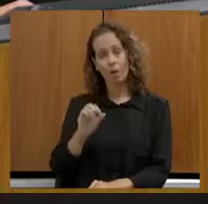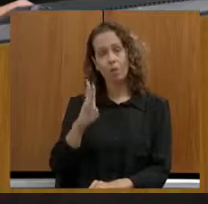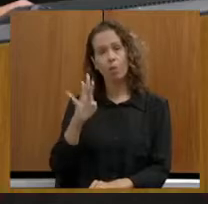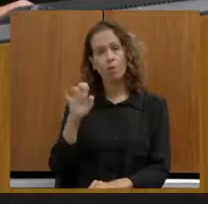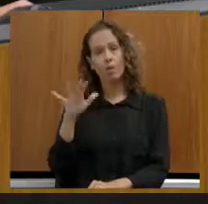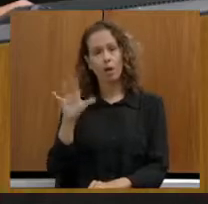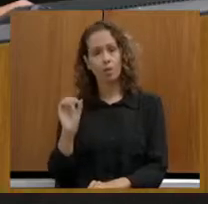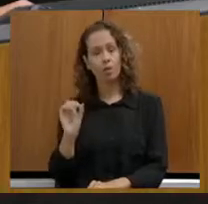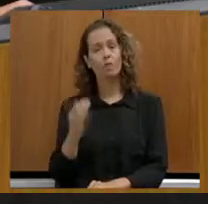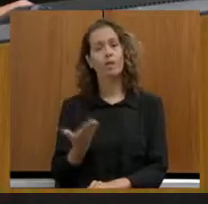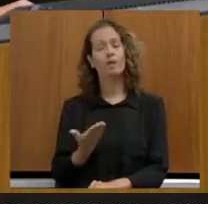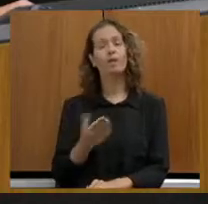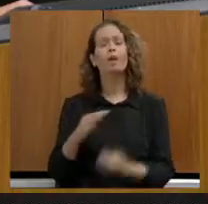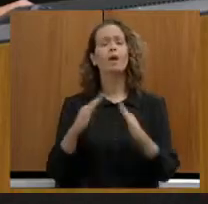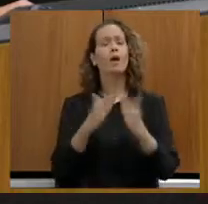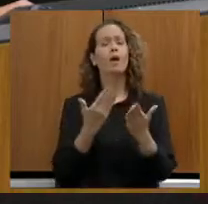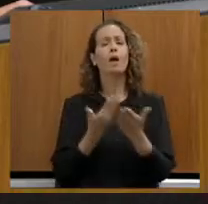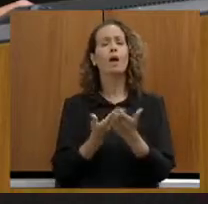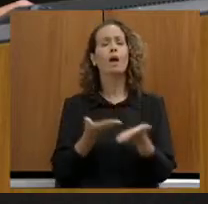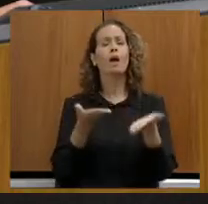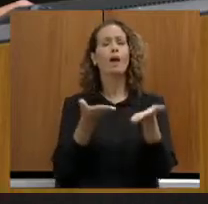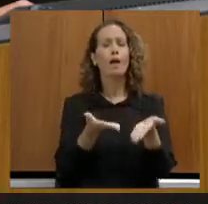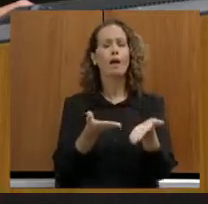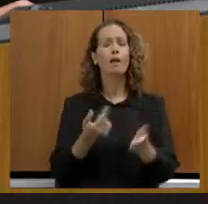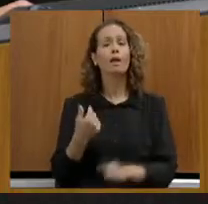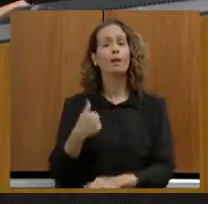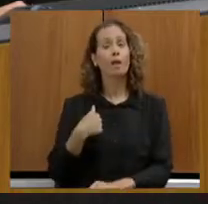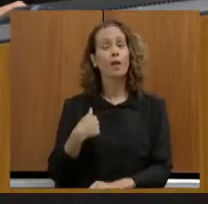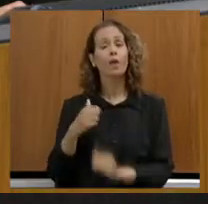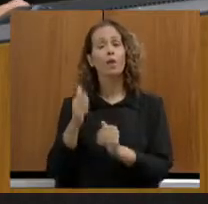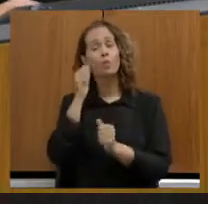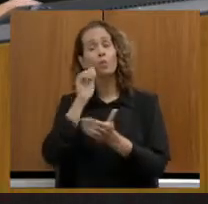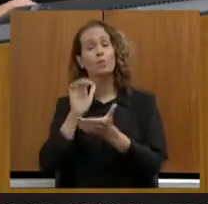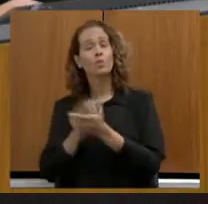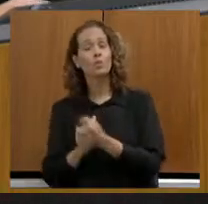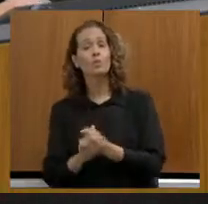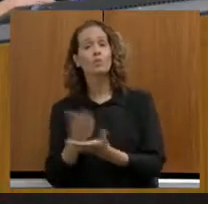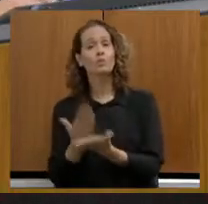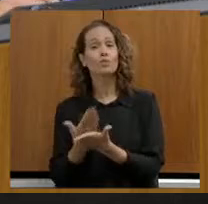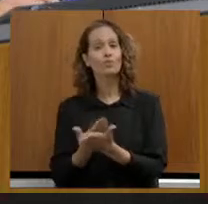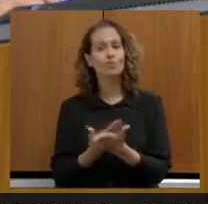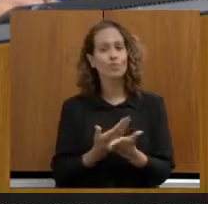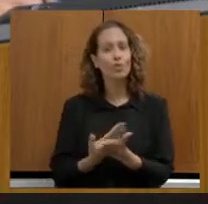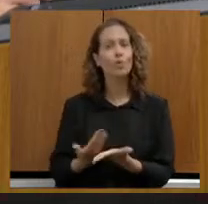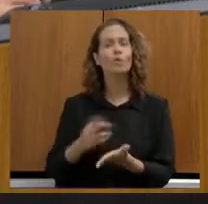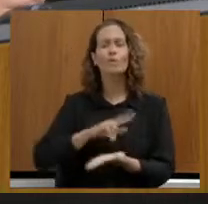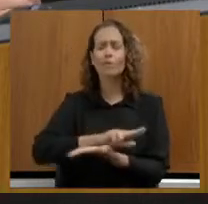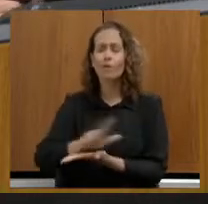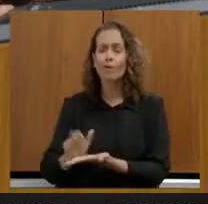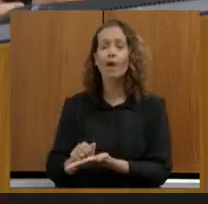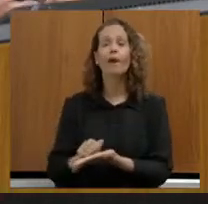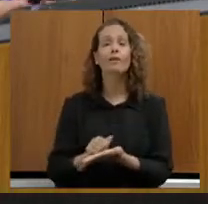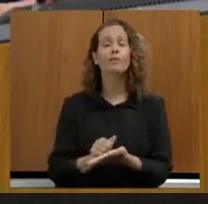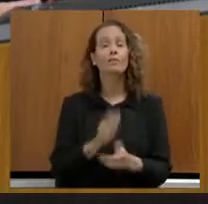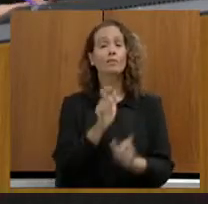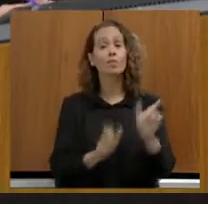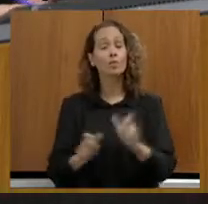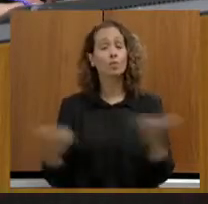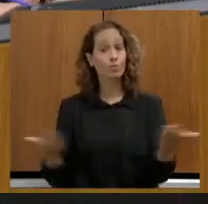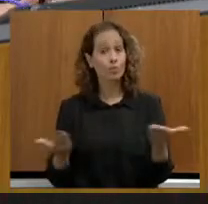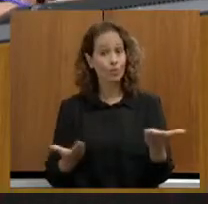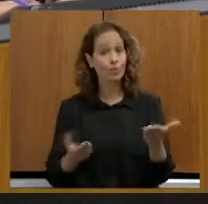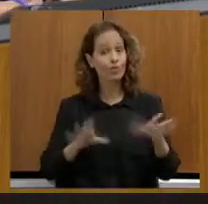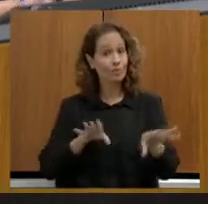estudou e grande parte dos médicos dos profissionais liberais dos dentistas dos Engenheiros estudaram